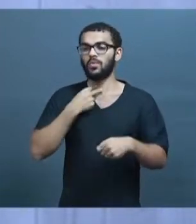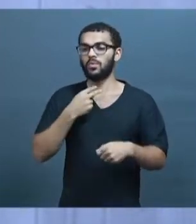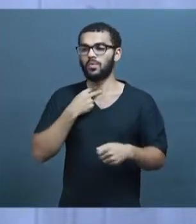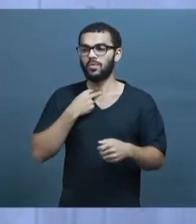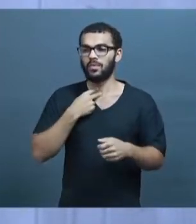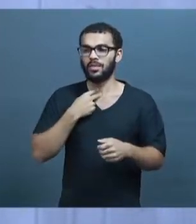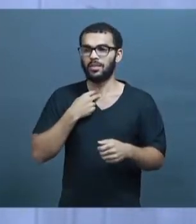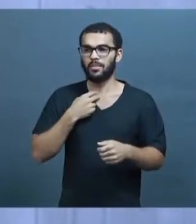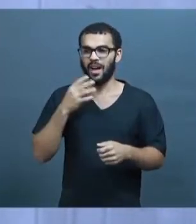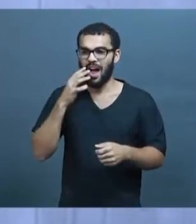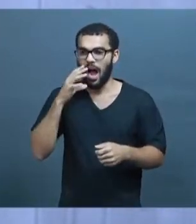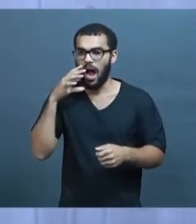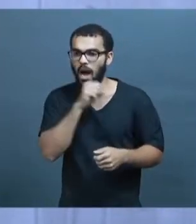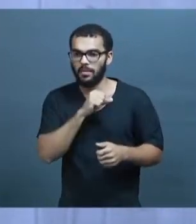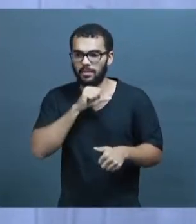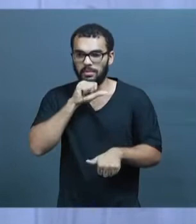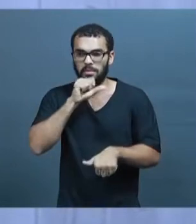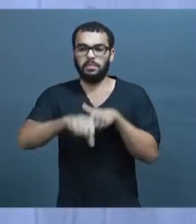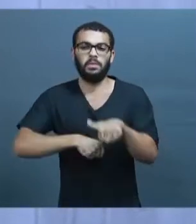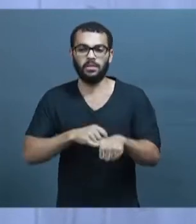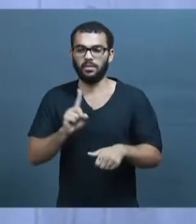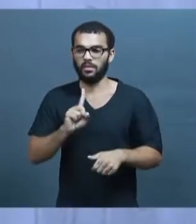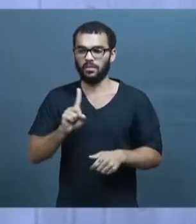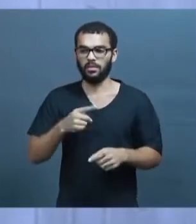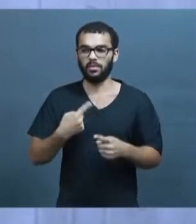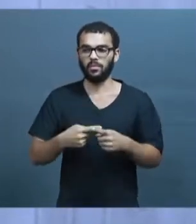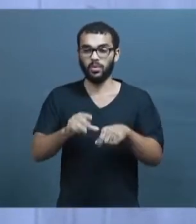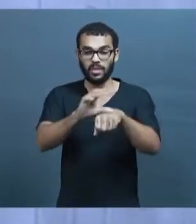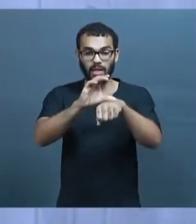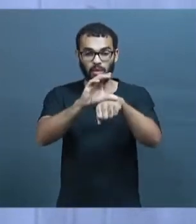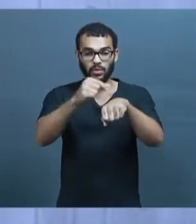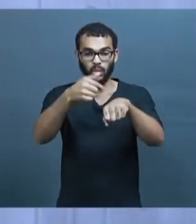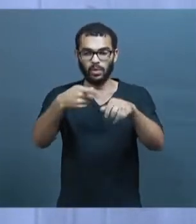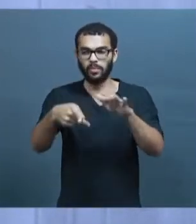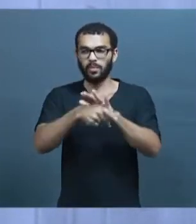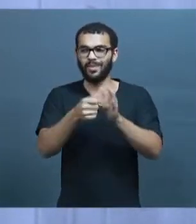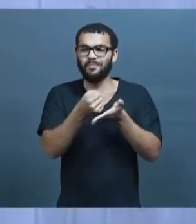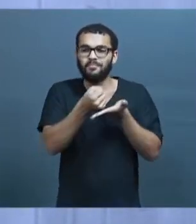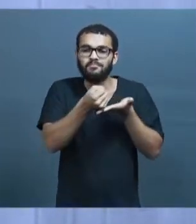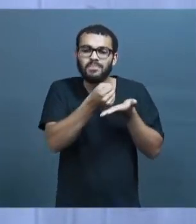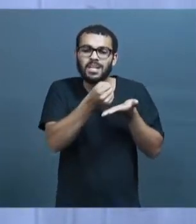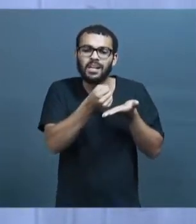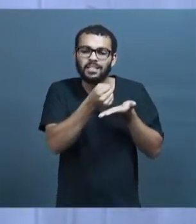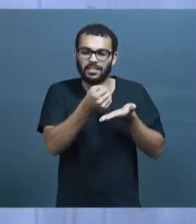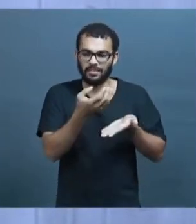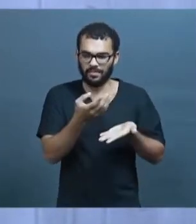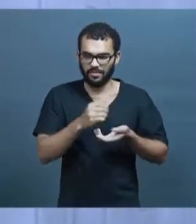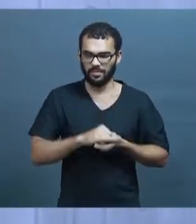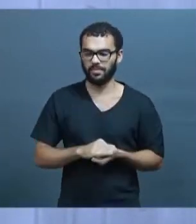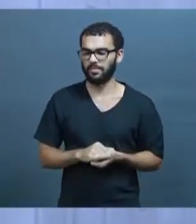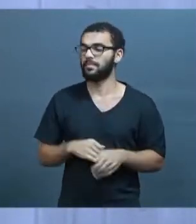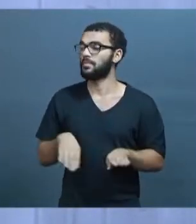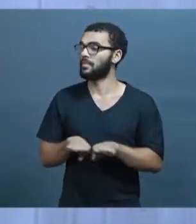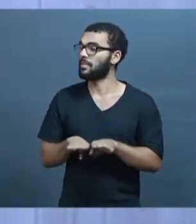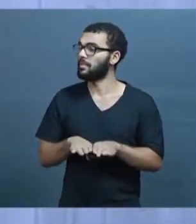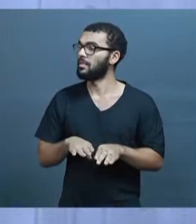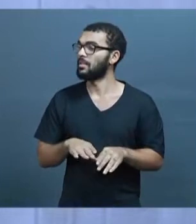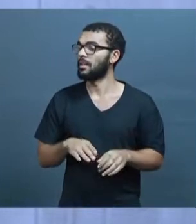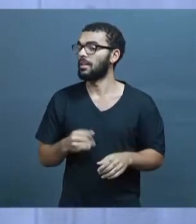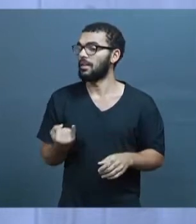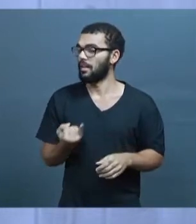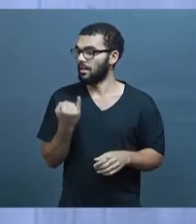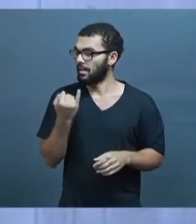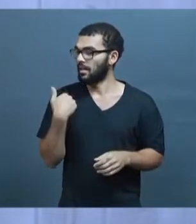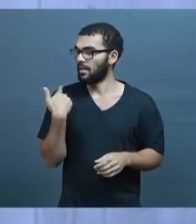pé no acelerador. Uhum. Afinal, ela é a norma básica, né? Inclusive... Tem um detalhe bastante importante